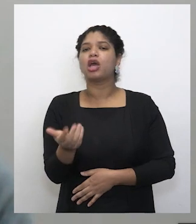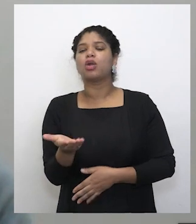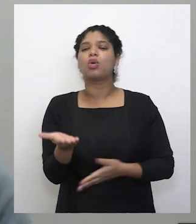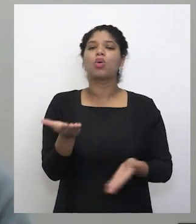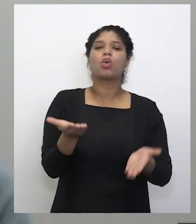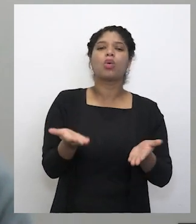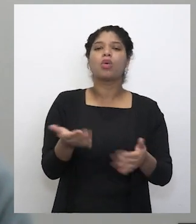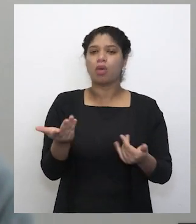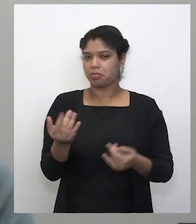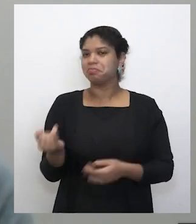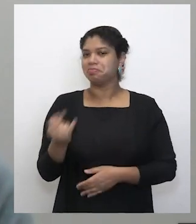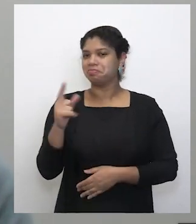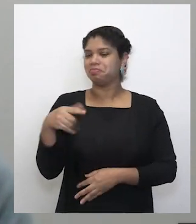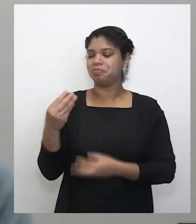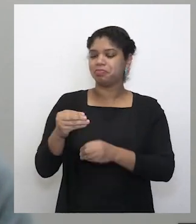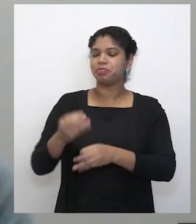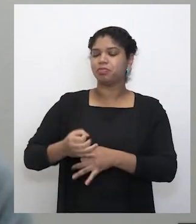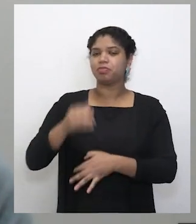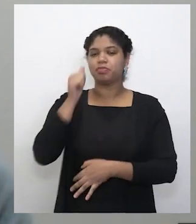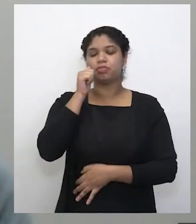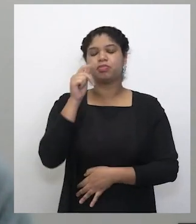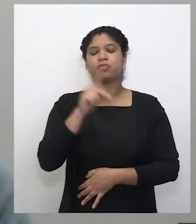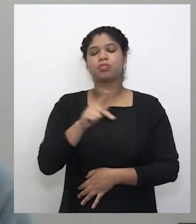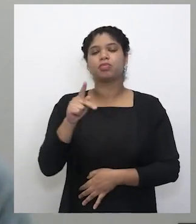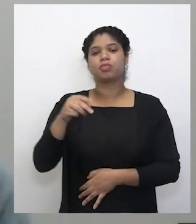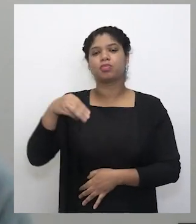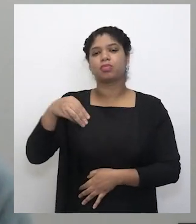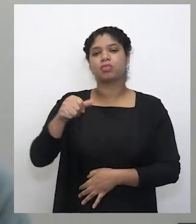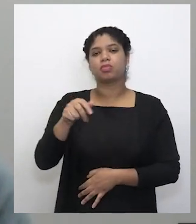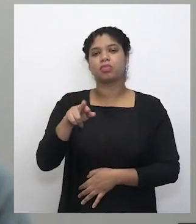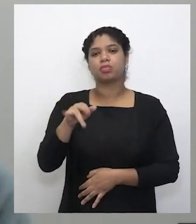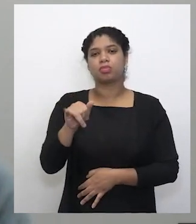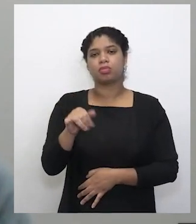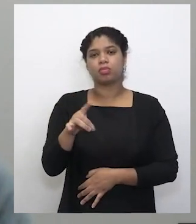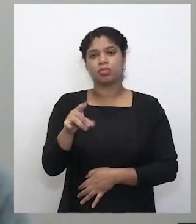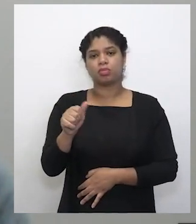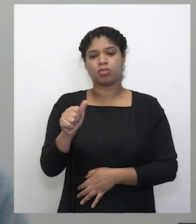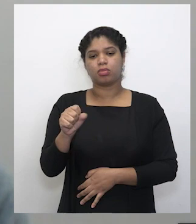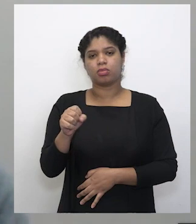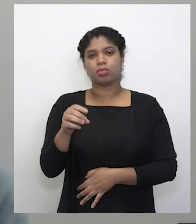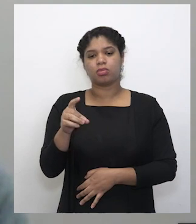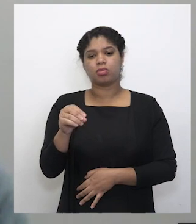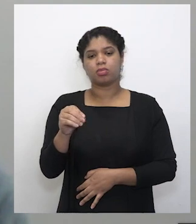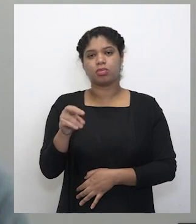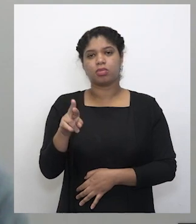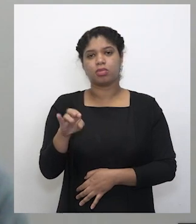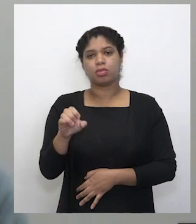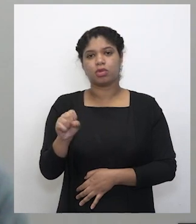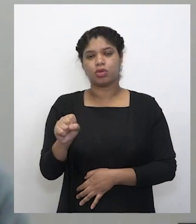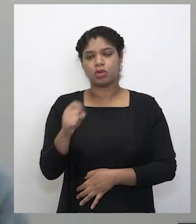comentou aqui. A professora Maria, acho que é Maria das Dores, comentou... Eita, subiu rapidinho